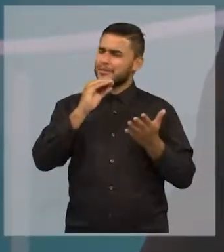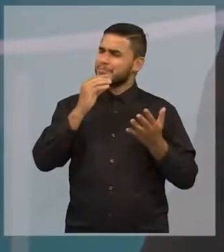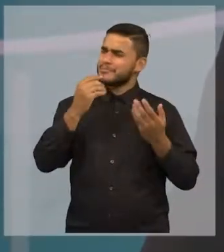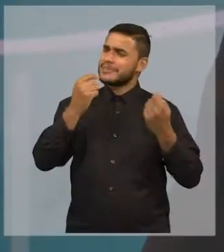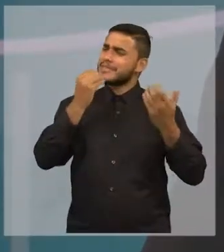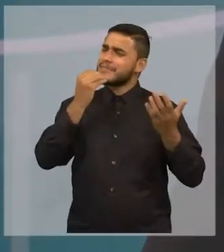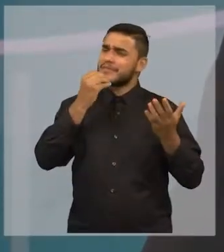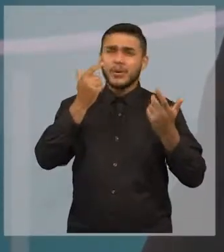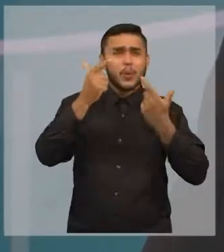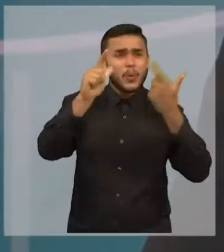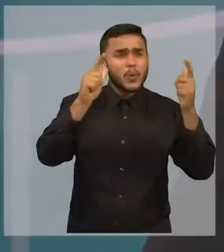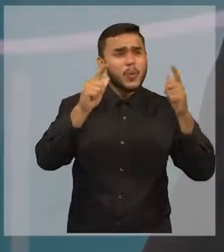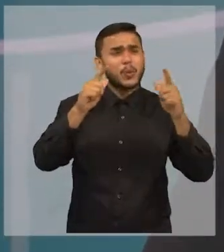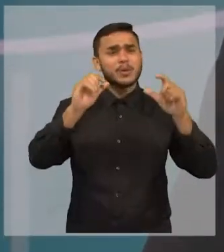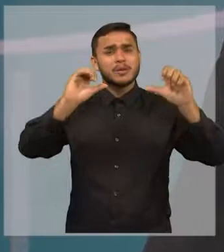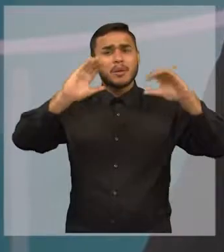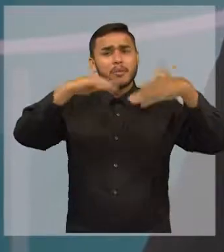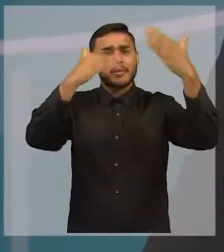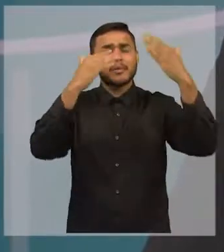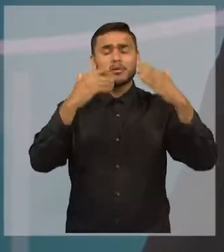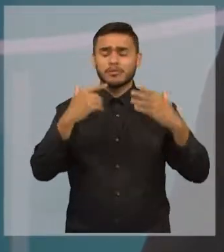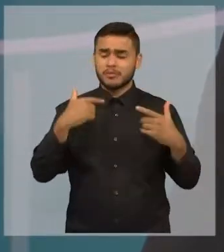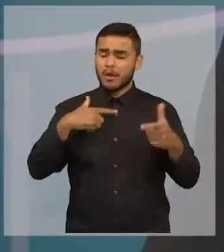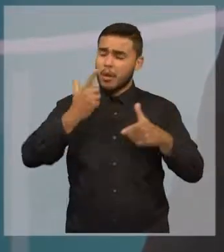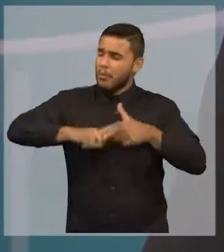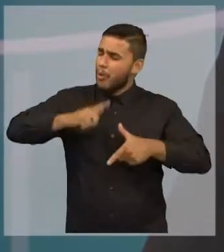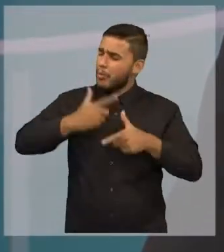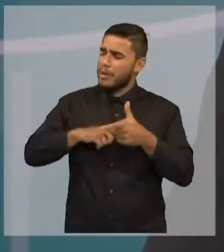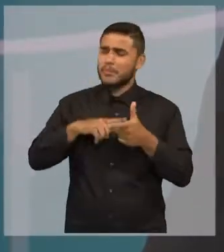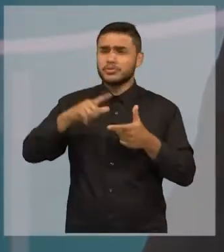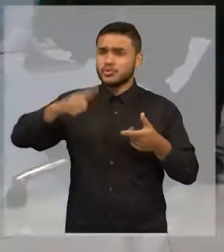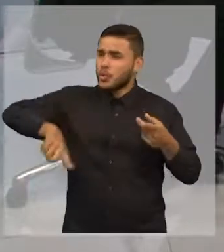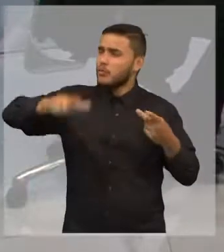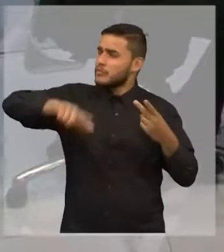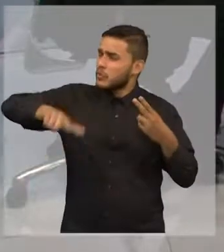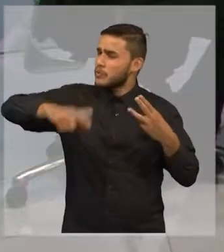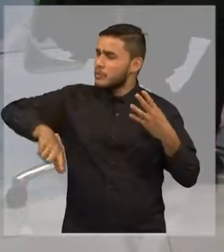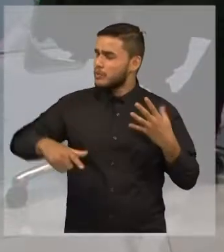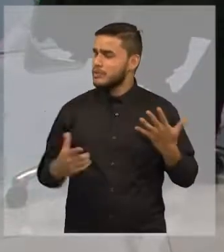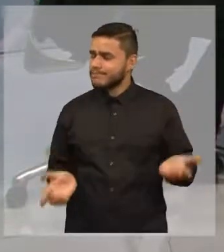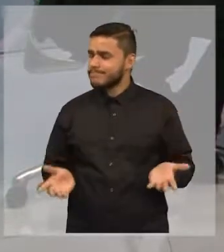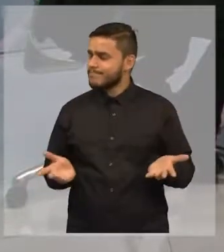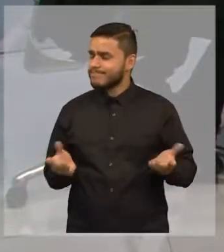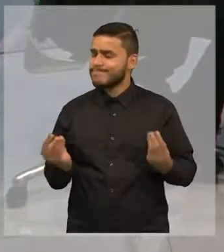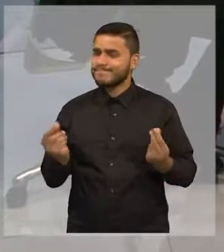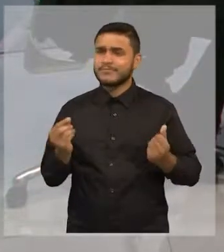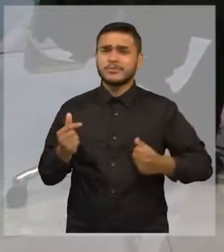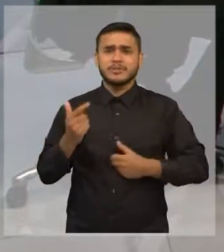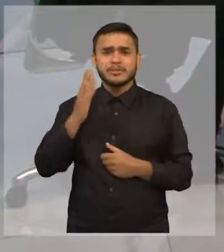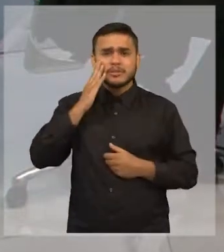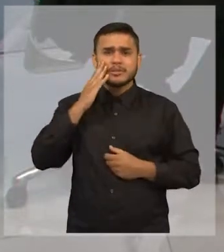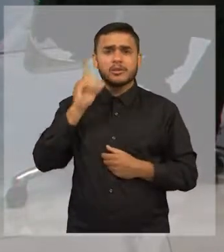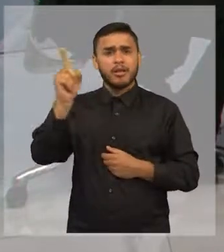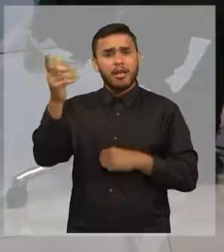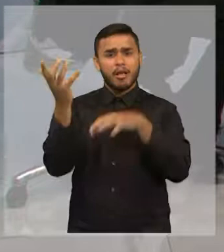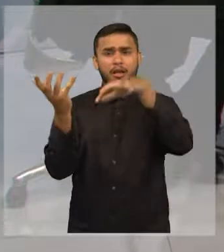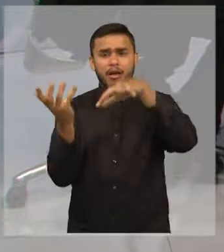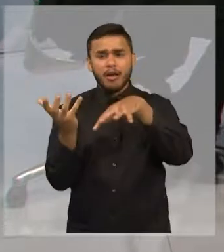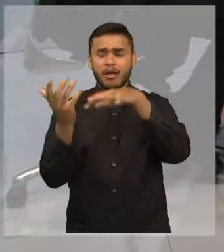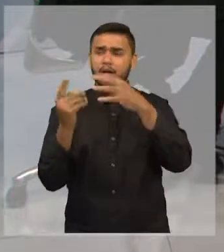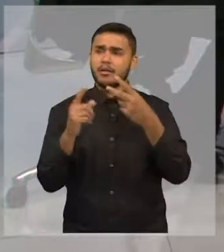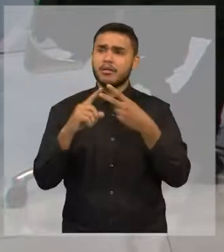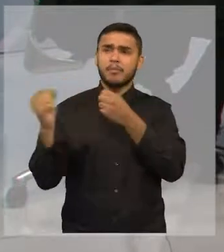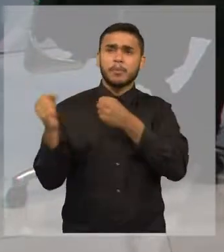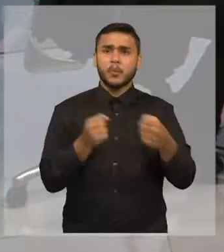desnecessário, contraproducente, criando problemas para eles mesmo, onde não existe, por exemplo, Congresso Nacional,